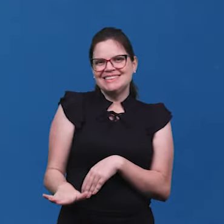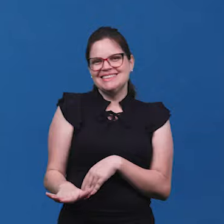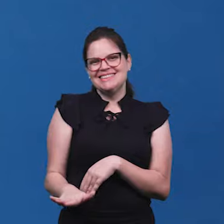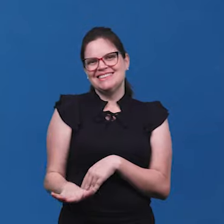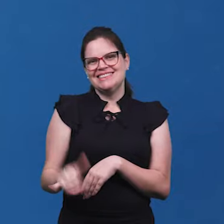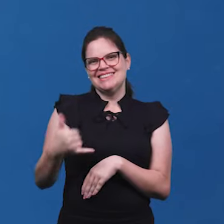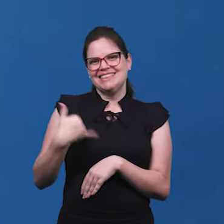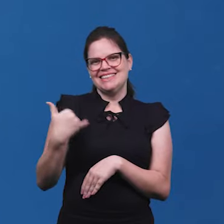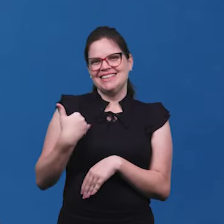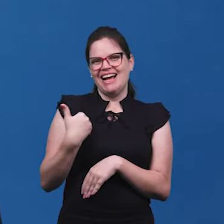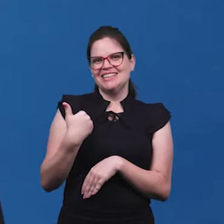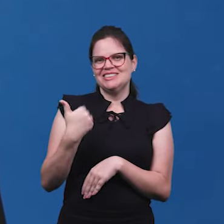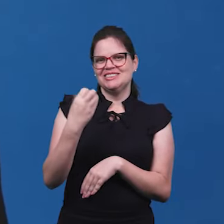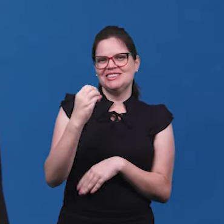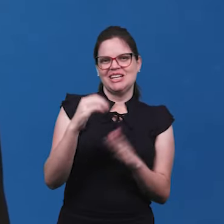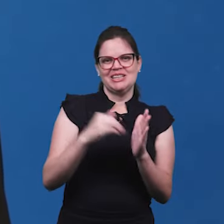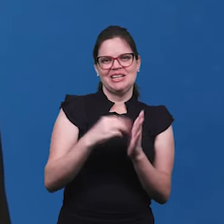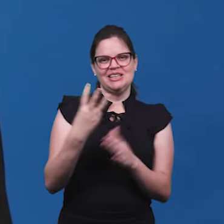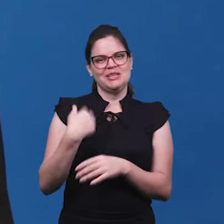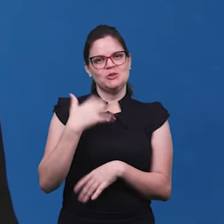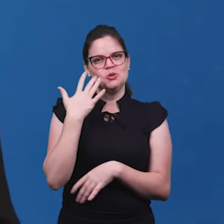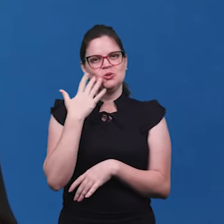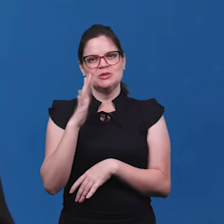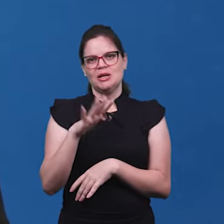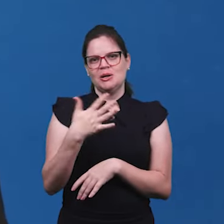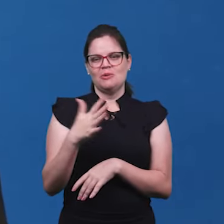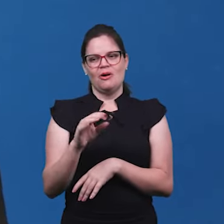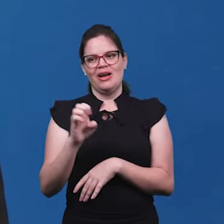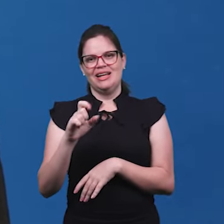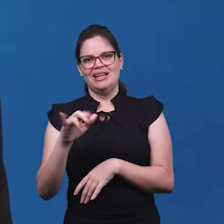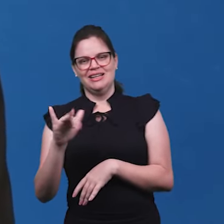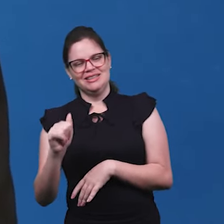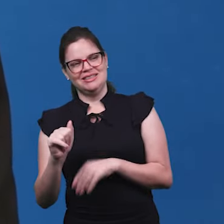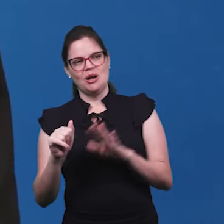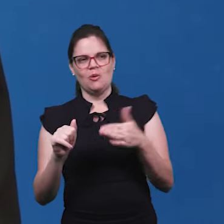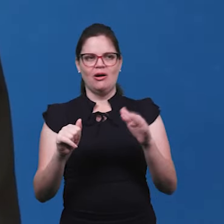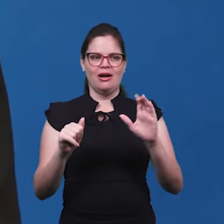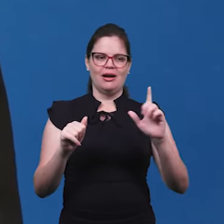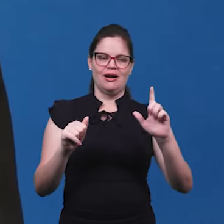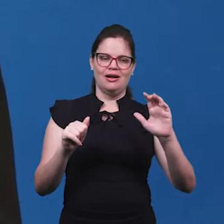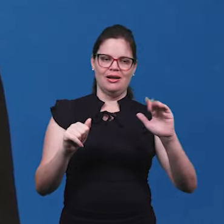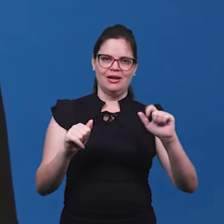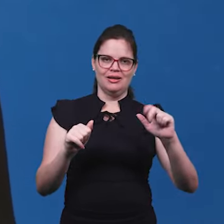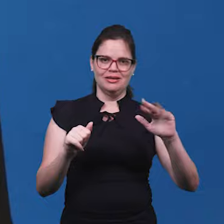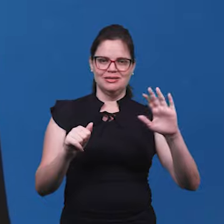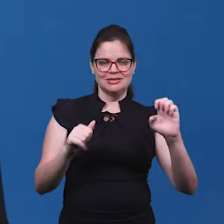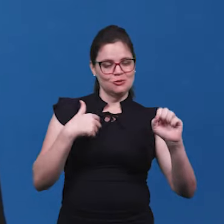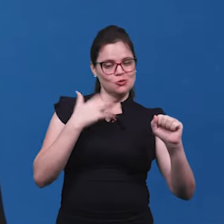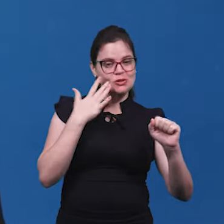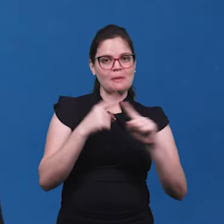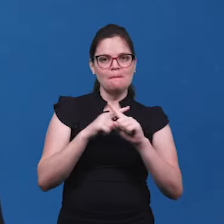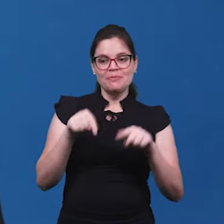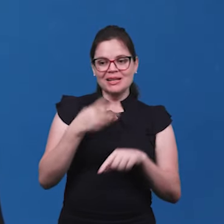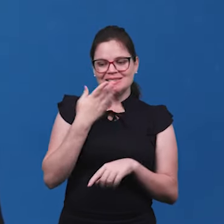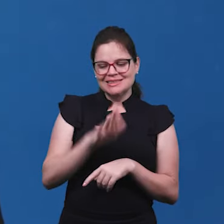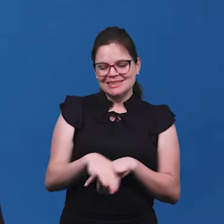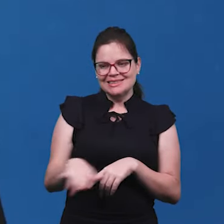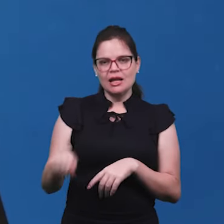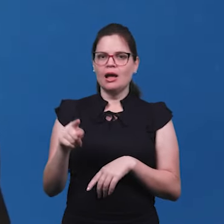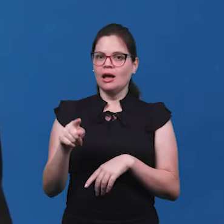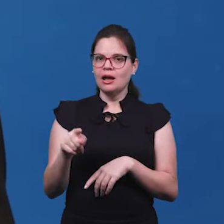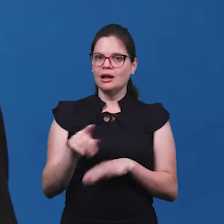que é da classe de 0 a 3 anos, eu não sei qual das duas é a Elisa e qual das duas é a Clarice, mas dá para ver ali que ela